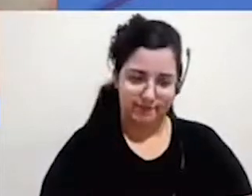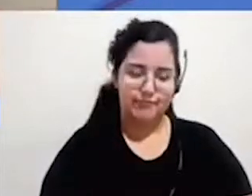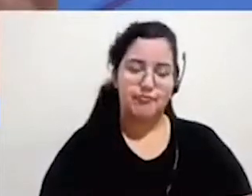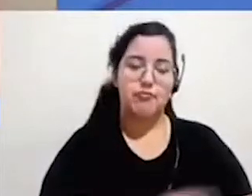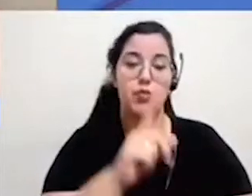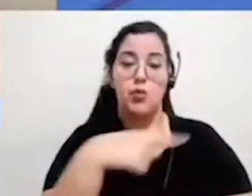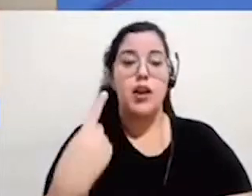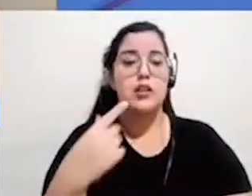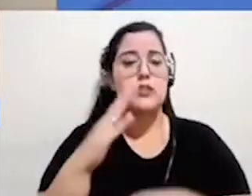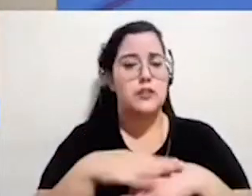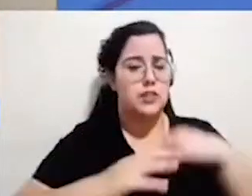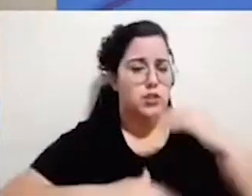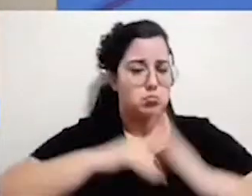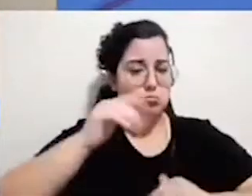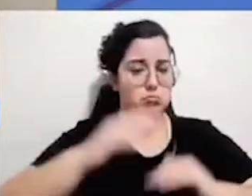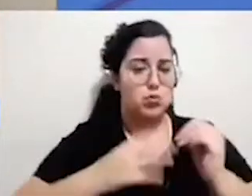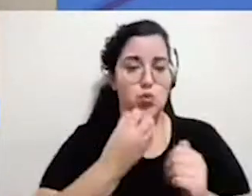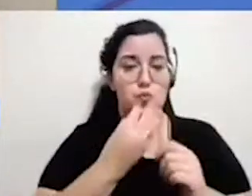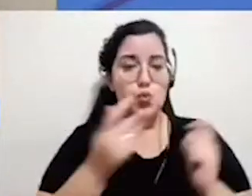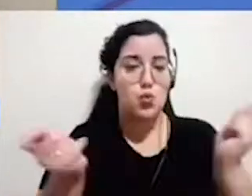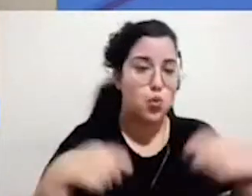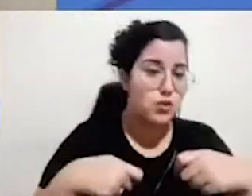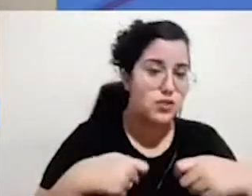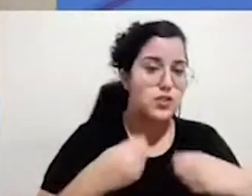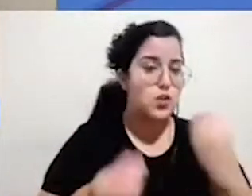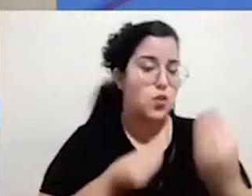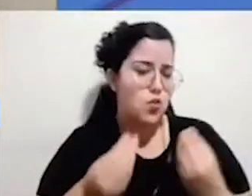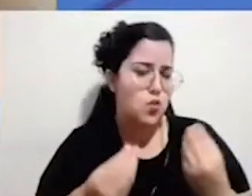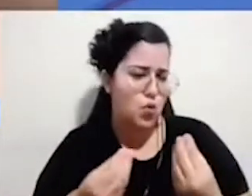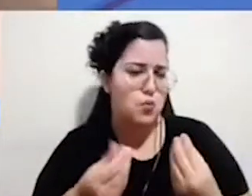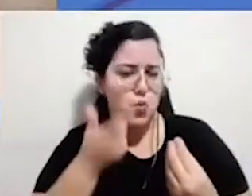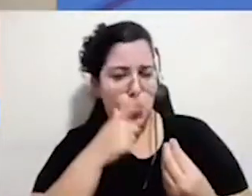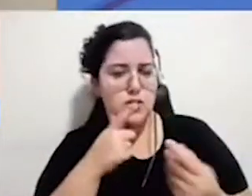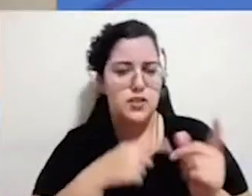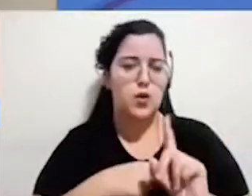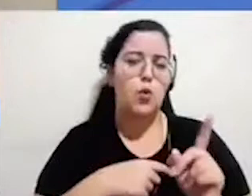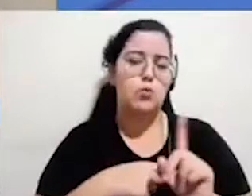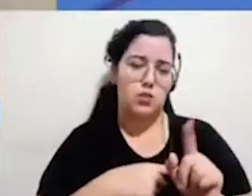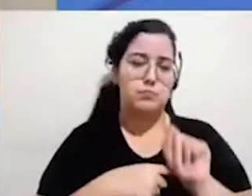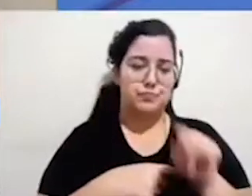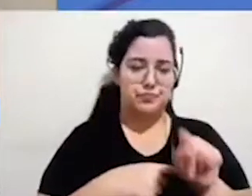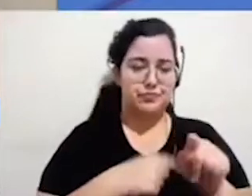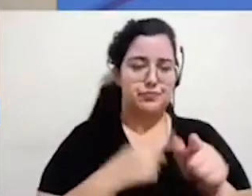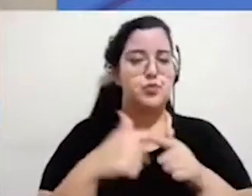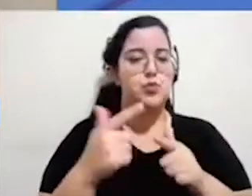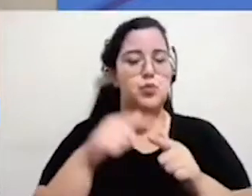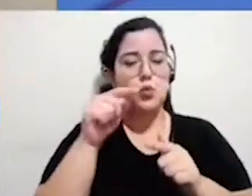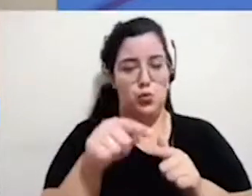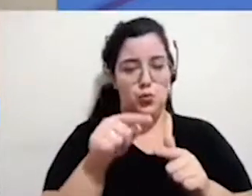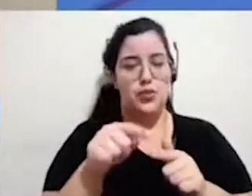dando boas condições para eles fazerem isso, né? Então, acho que essas questões todas